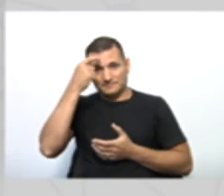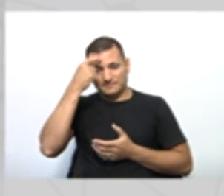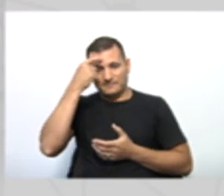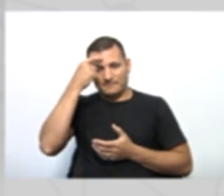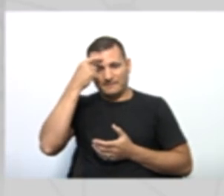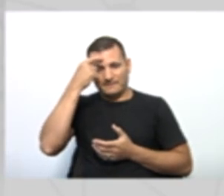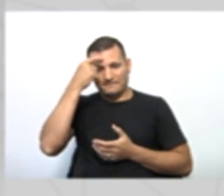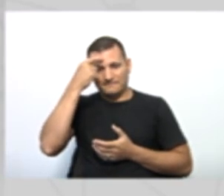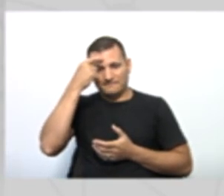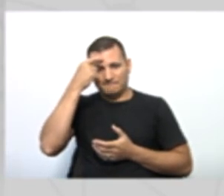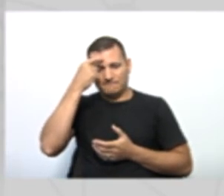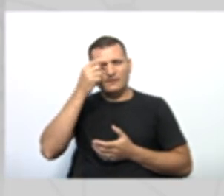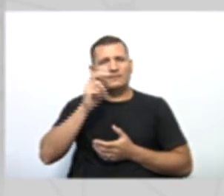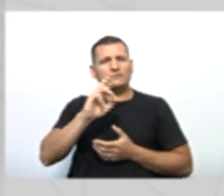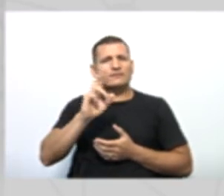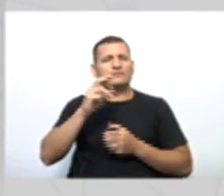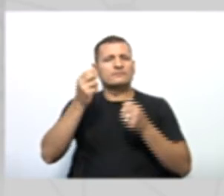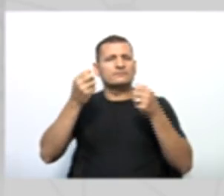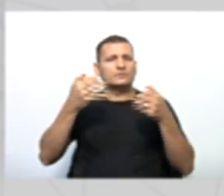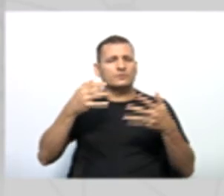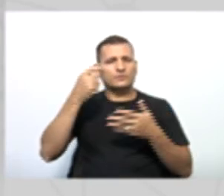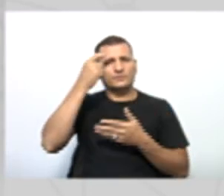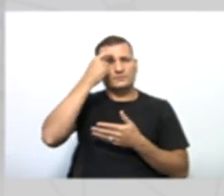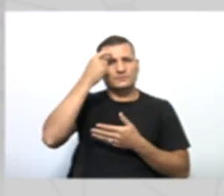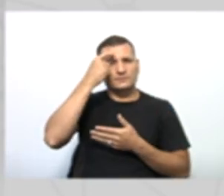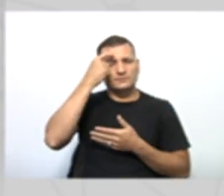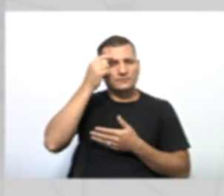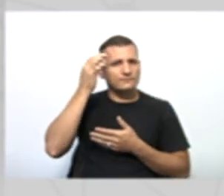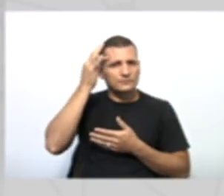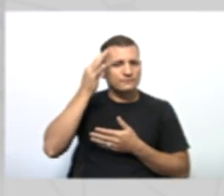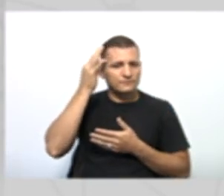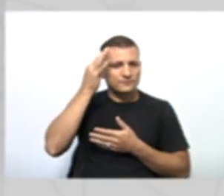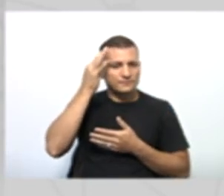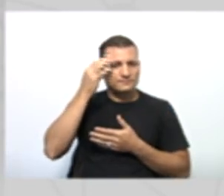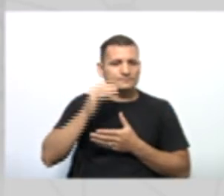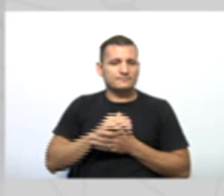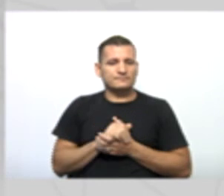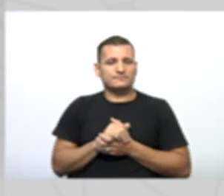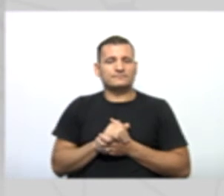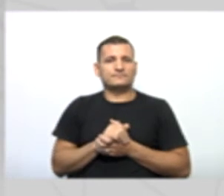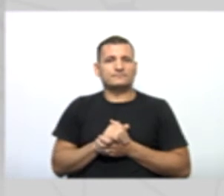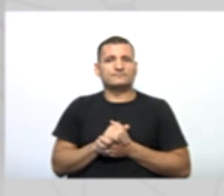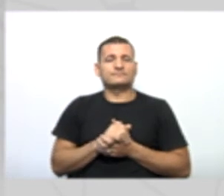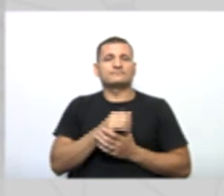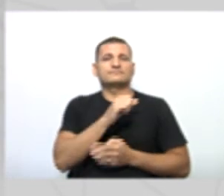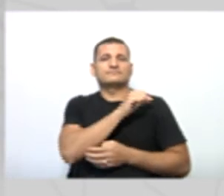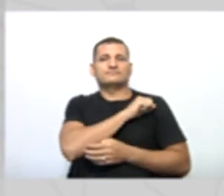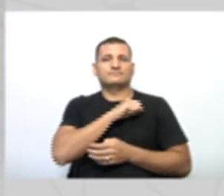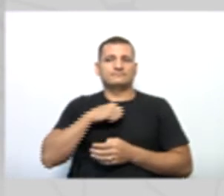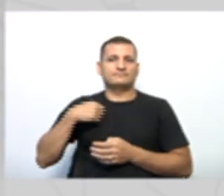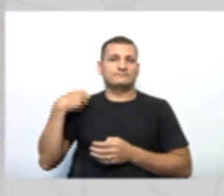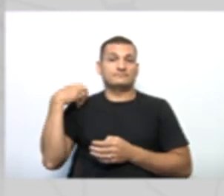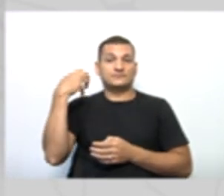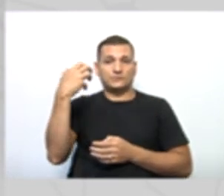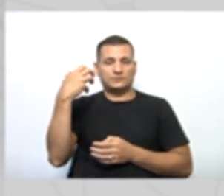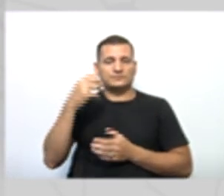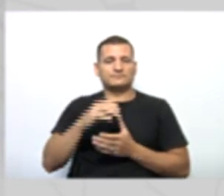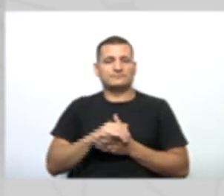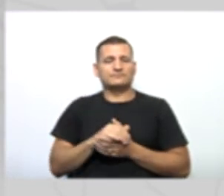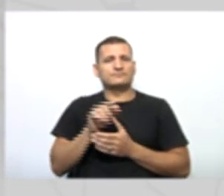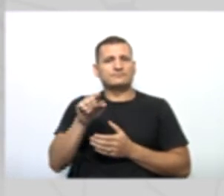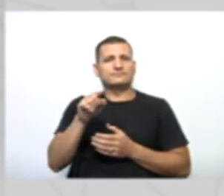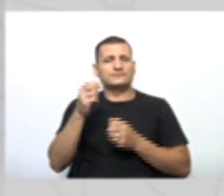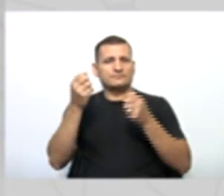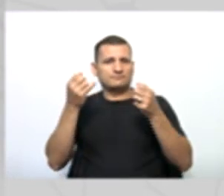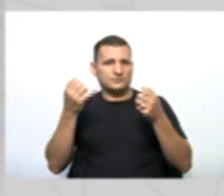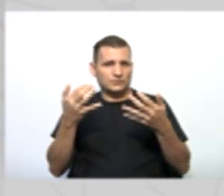Consciência. E quem introduziu a ideia de consciência na filosofia da moral foi o Sócrates. Sócrates que trouxe essa ideia, nós